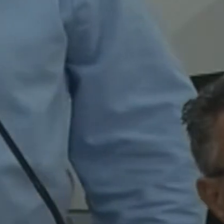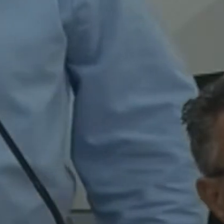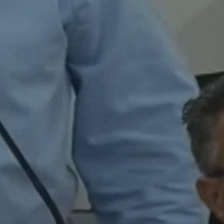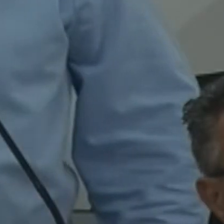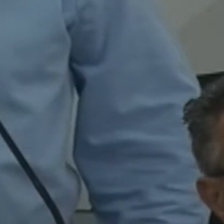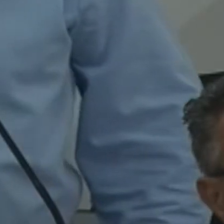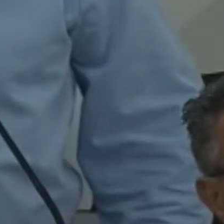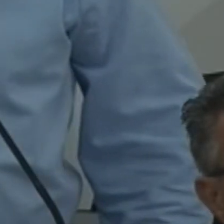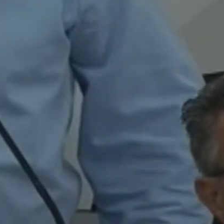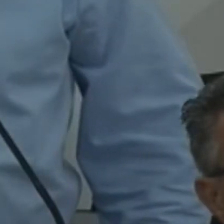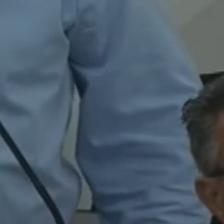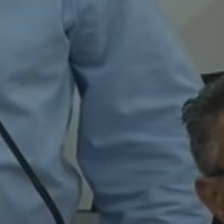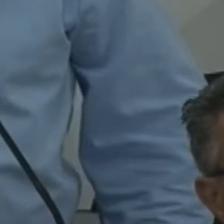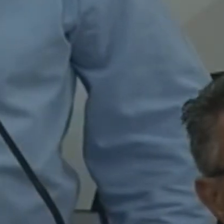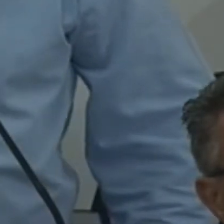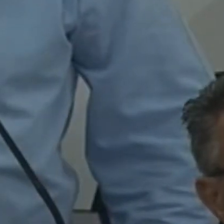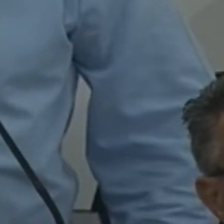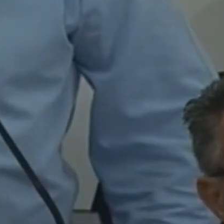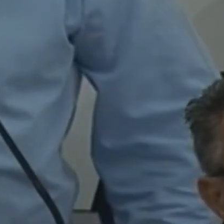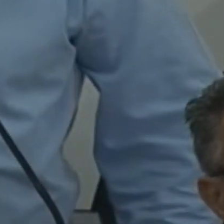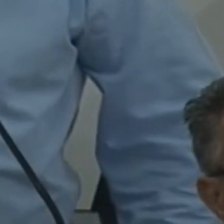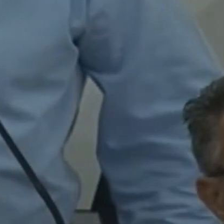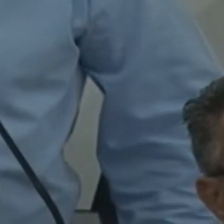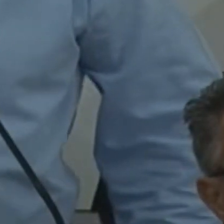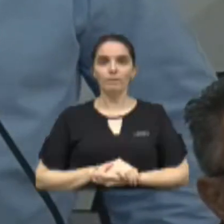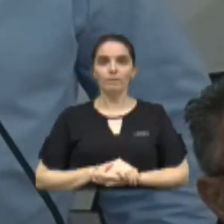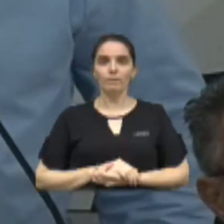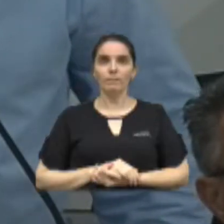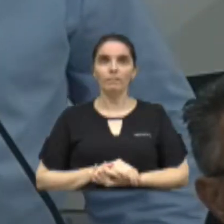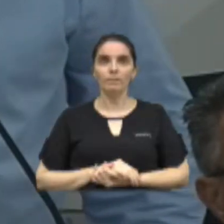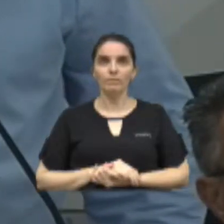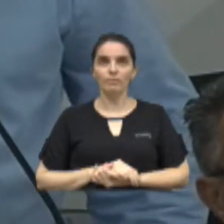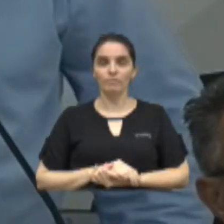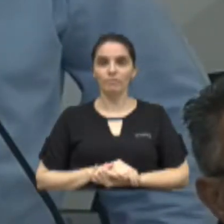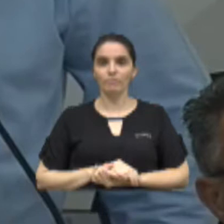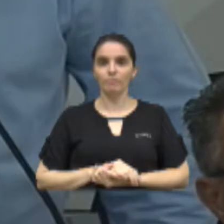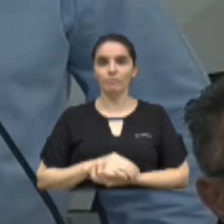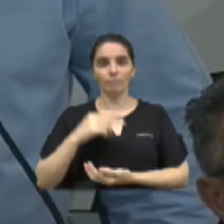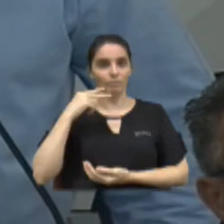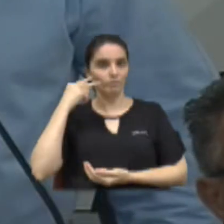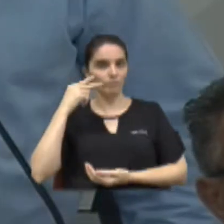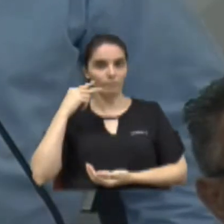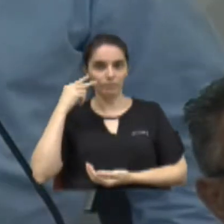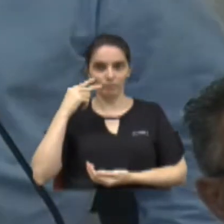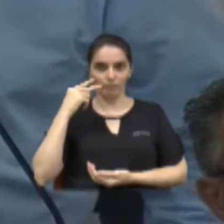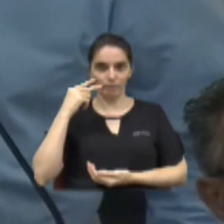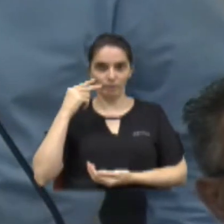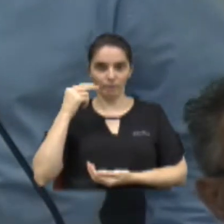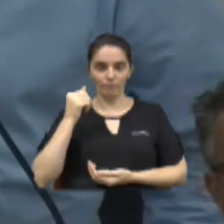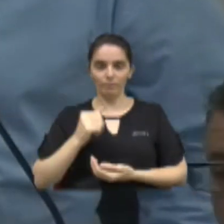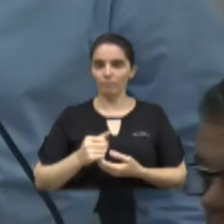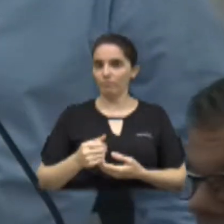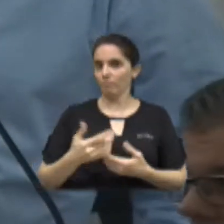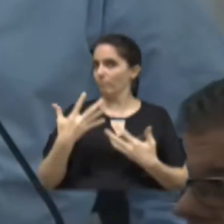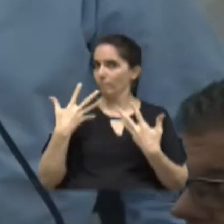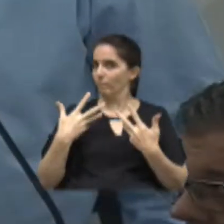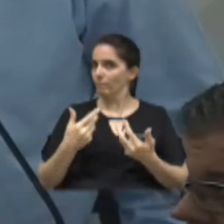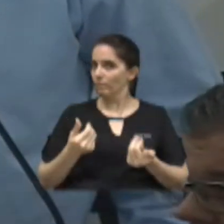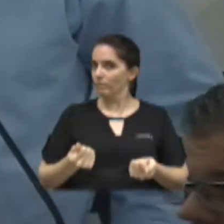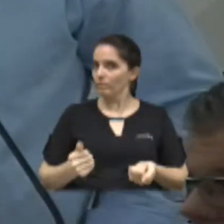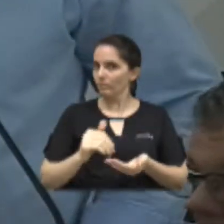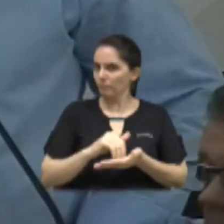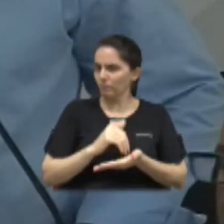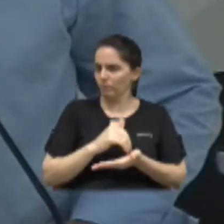não convenceu nem a eles, e eu acredito que nem alguns vereadores, como eu também não fiquei